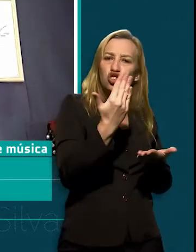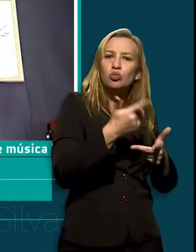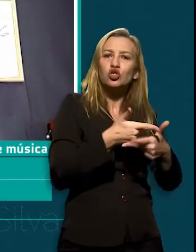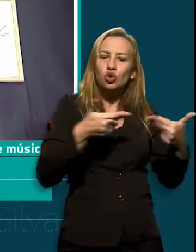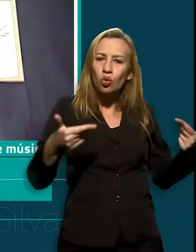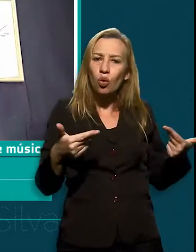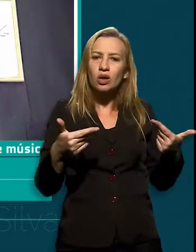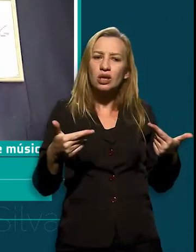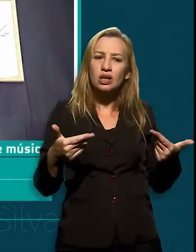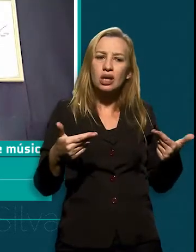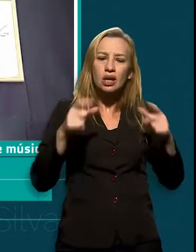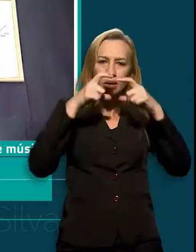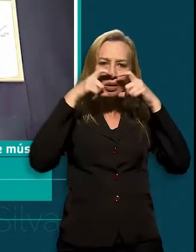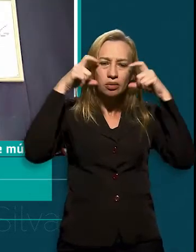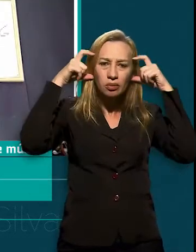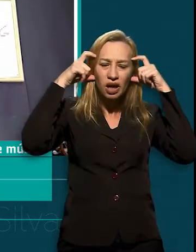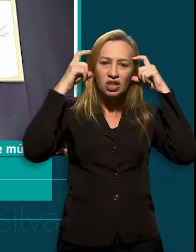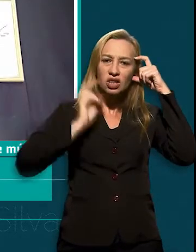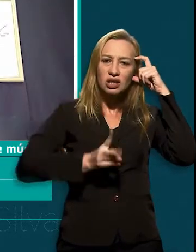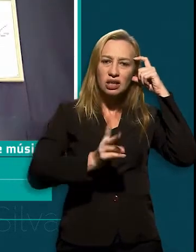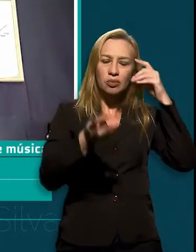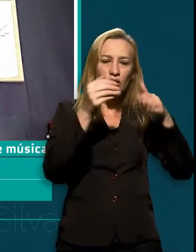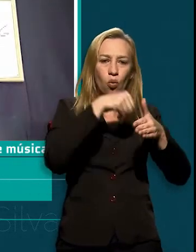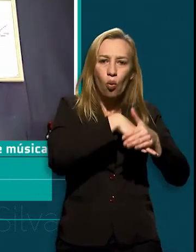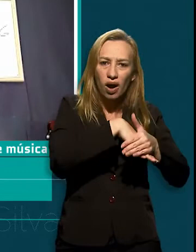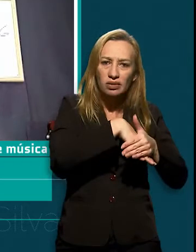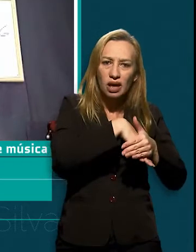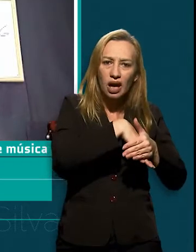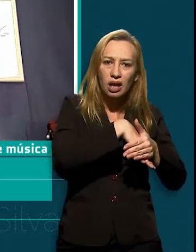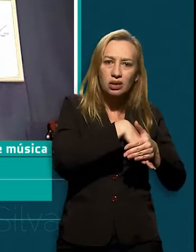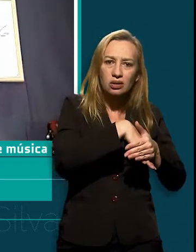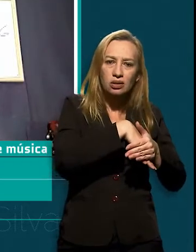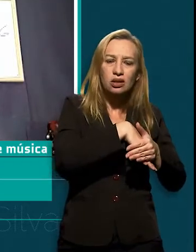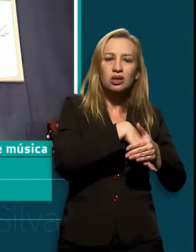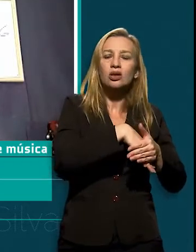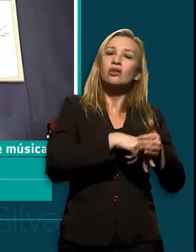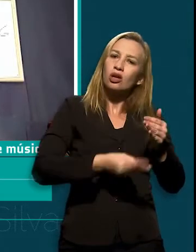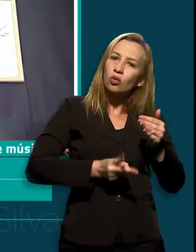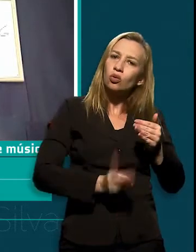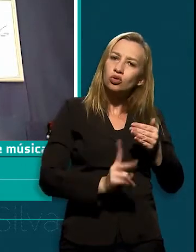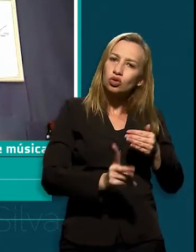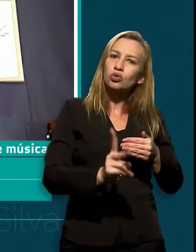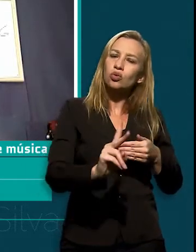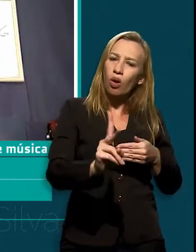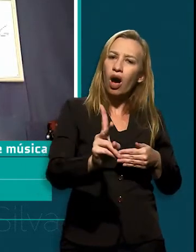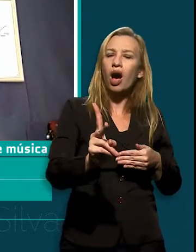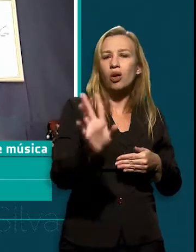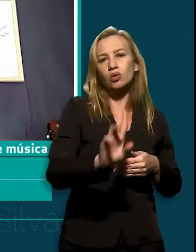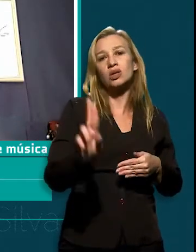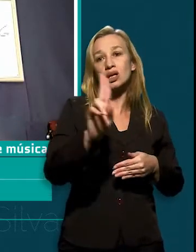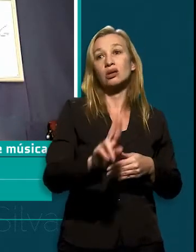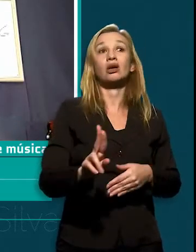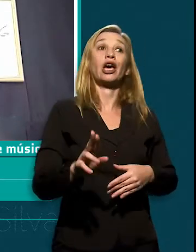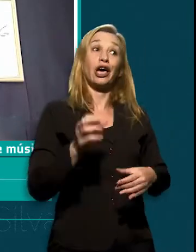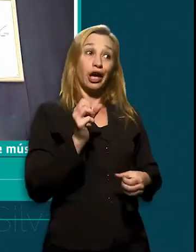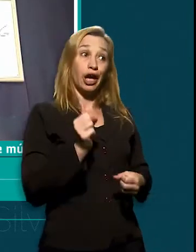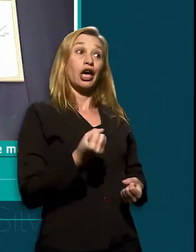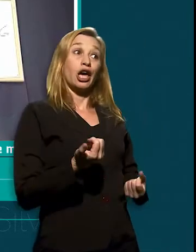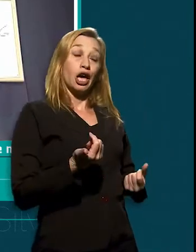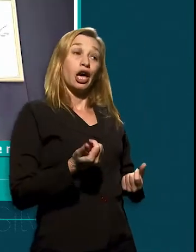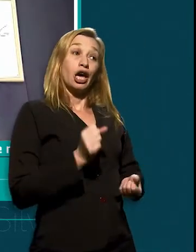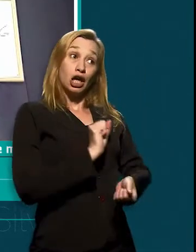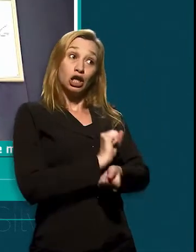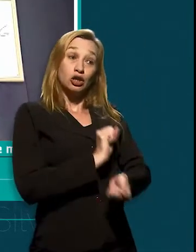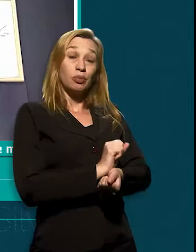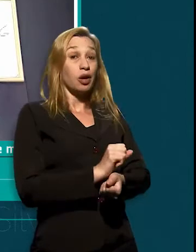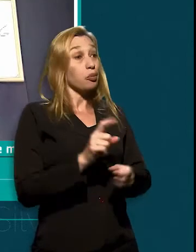de coisa, ter uma máscara sempre à mão, isso vai passar a ser uma... Tomara, porque com